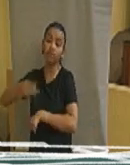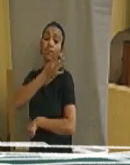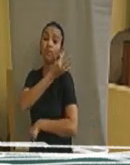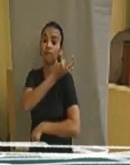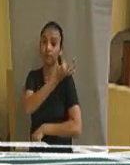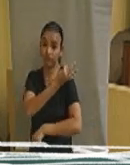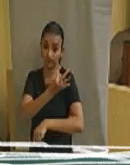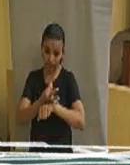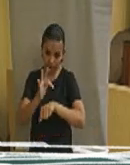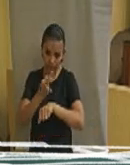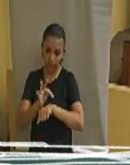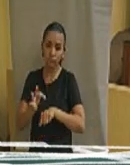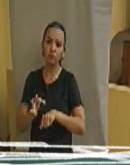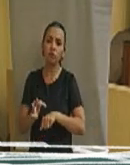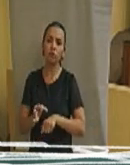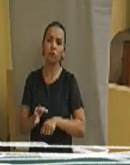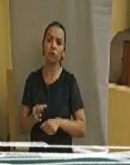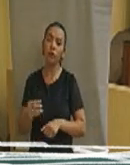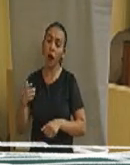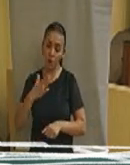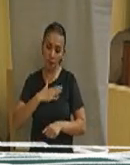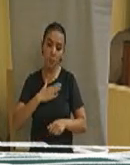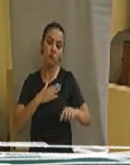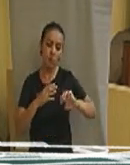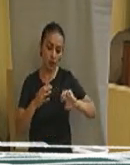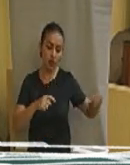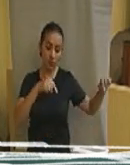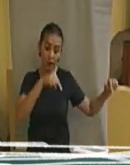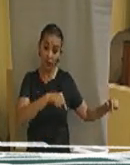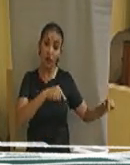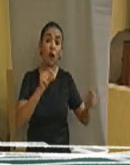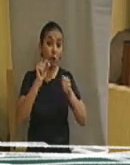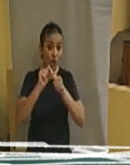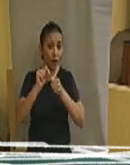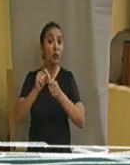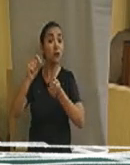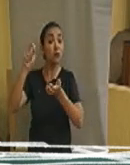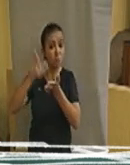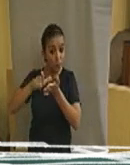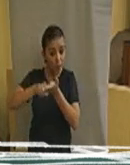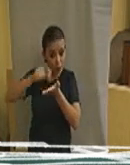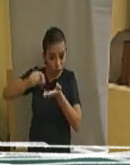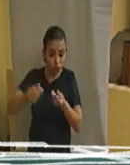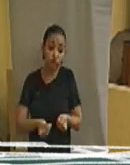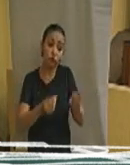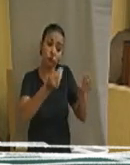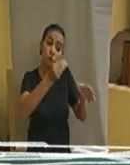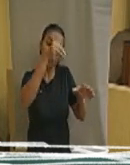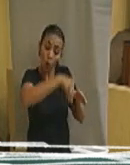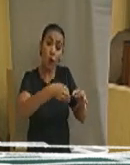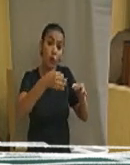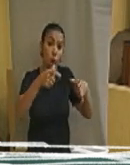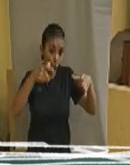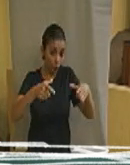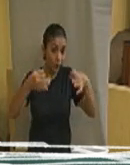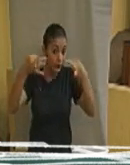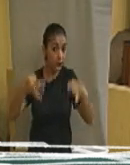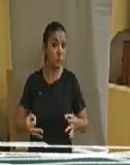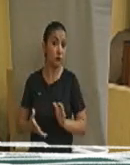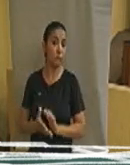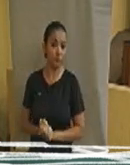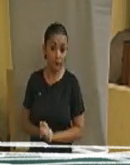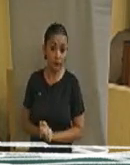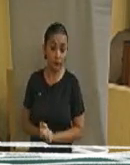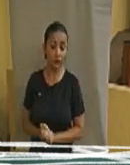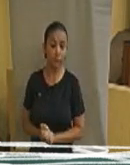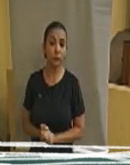nesta mesa. Façam as inscrições e depositem nas suas respectivas urnas. Os